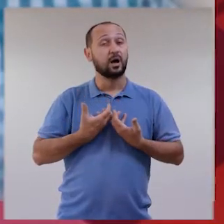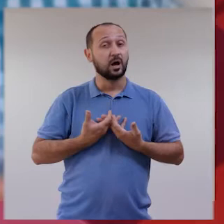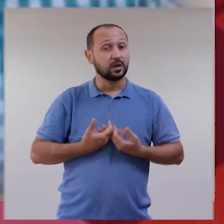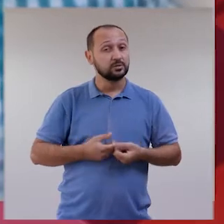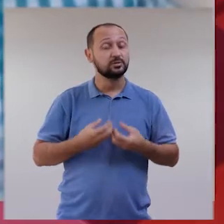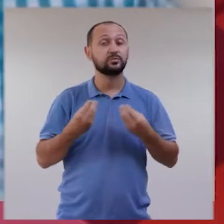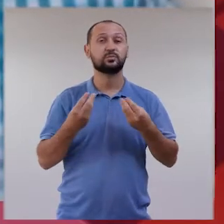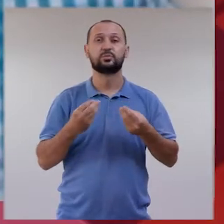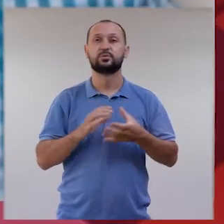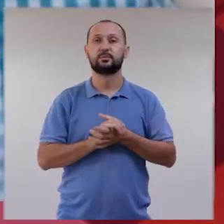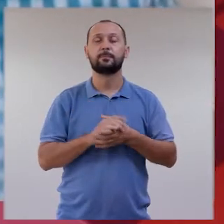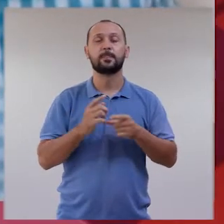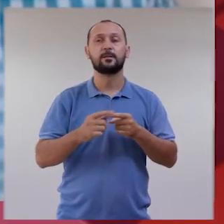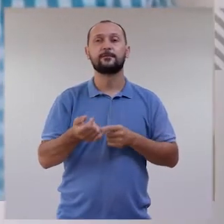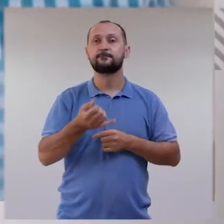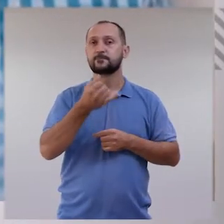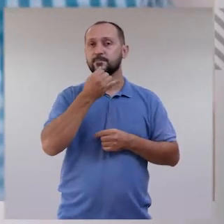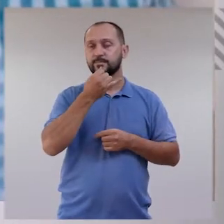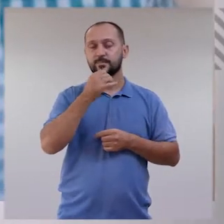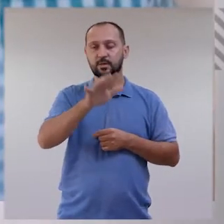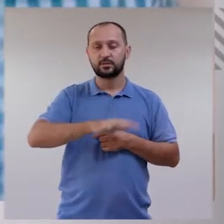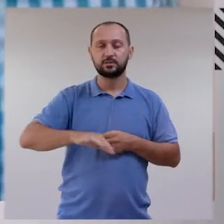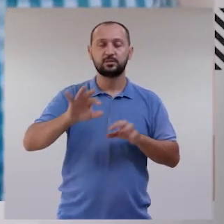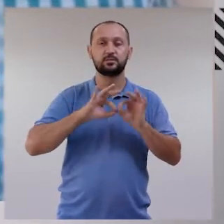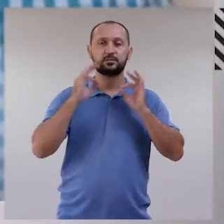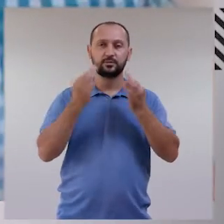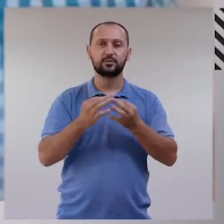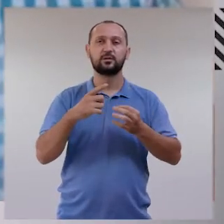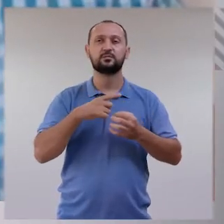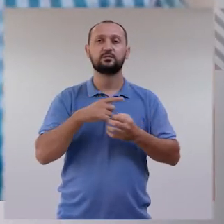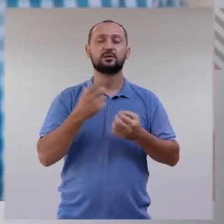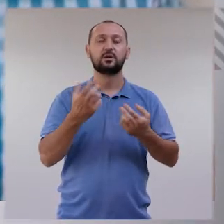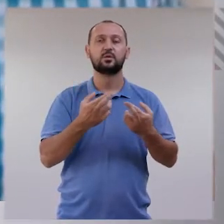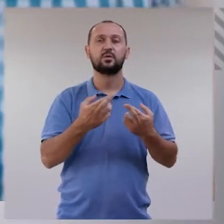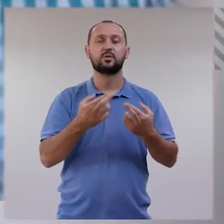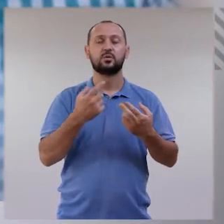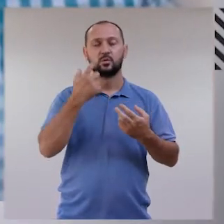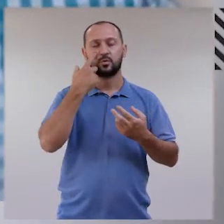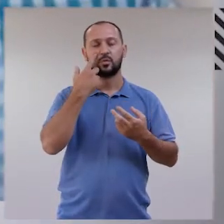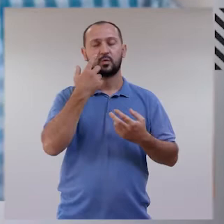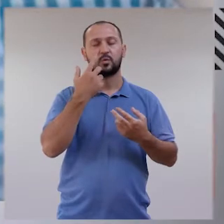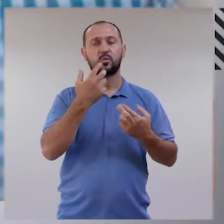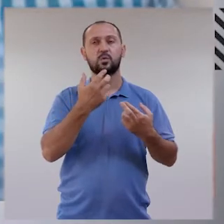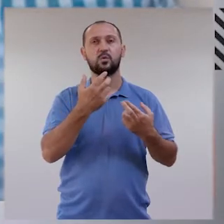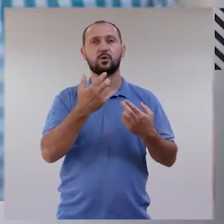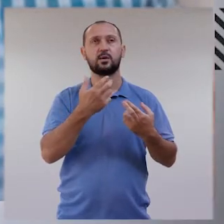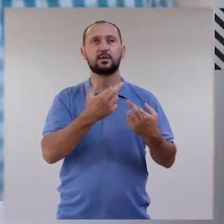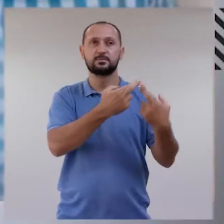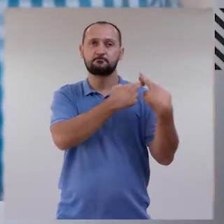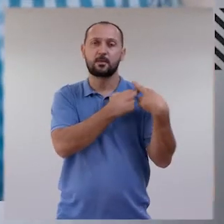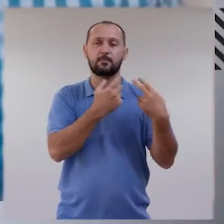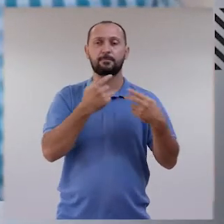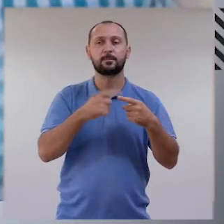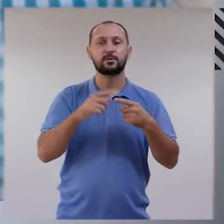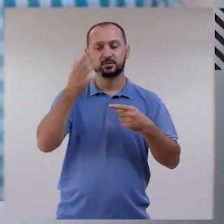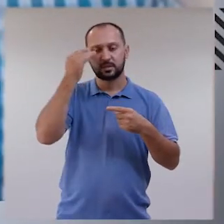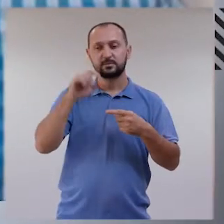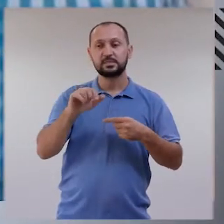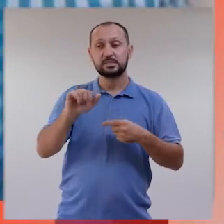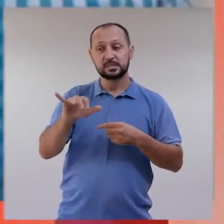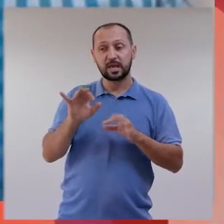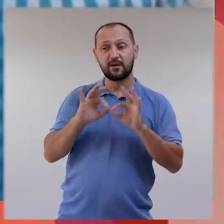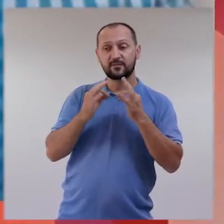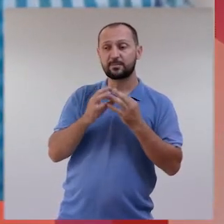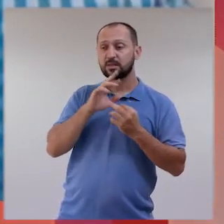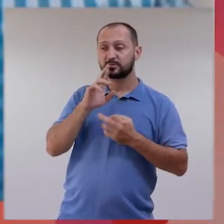exaustivo, cansativo, né? Tem o lado da tristeza da família, que a gente tem o maior respeito, né? A gente sabe que se a família não doar, a